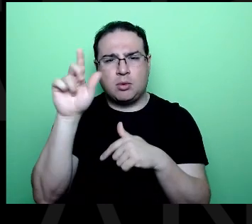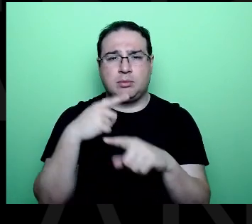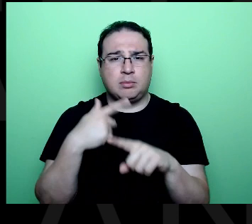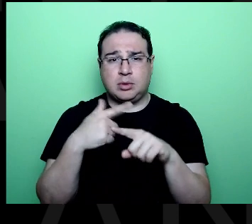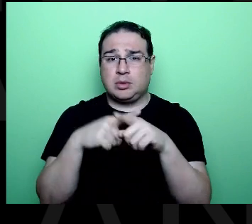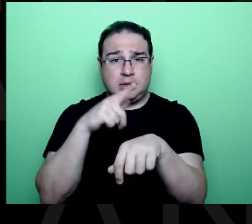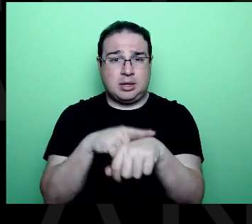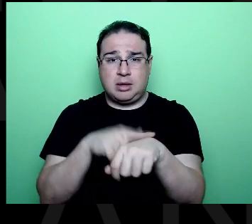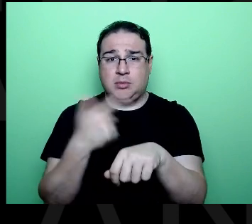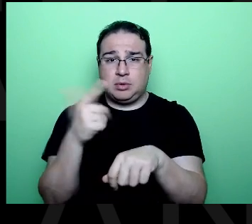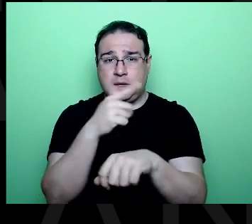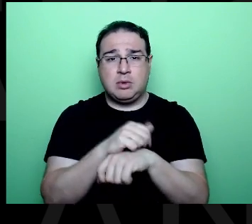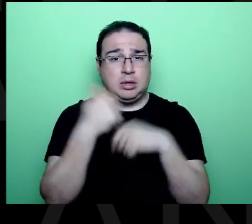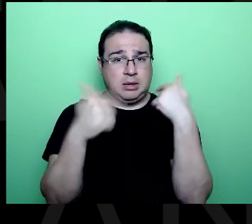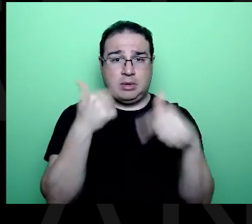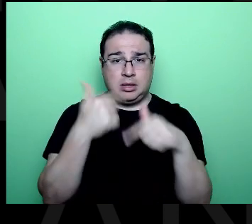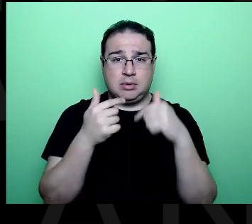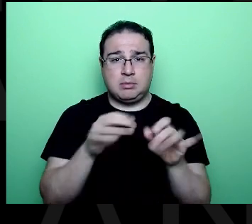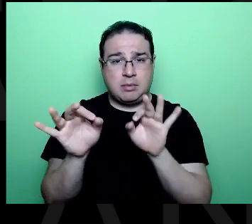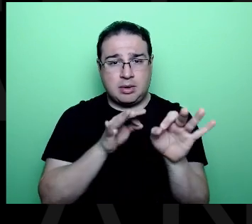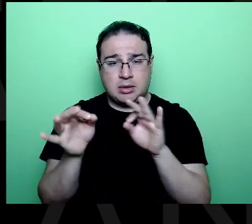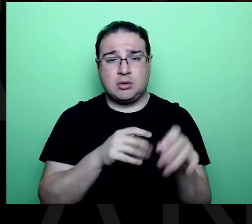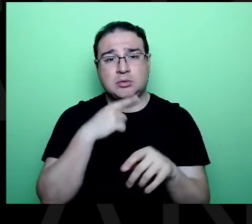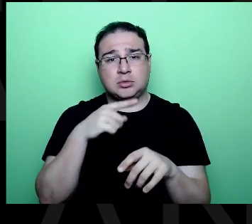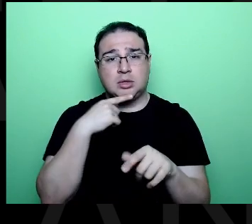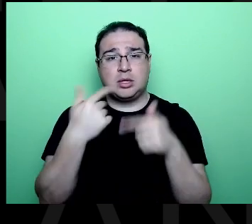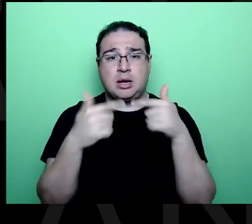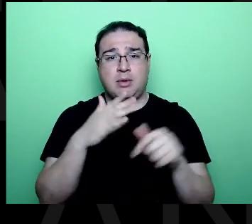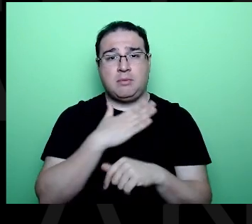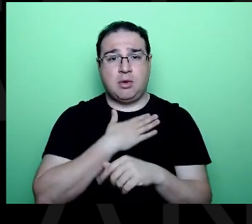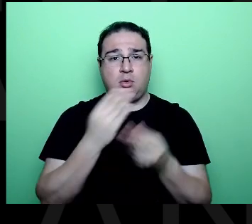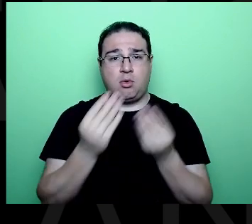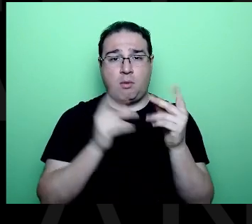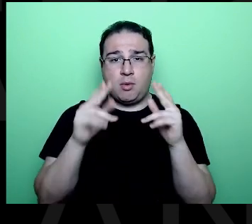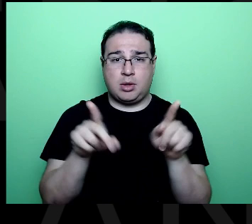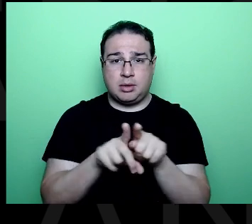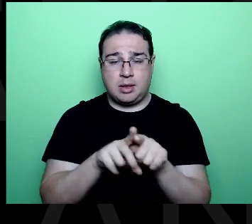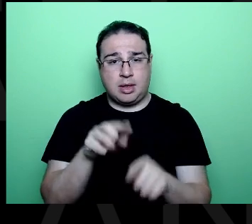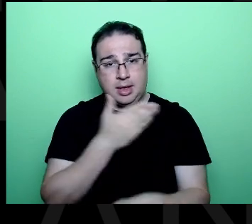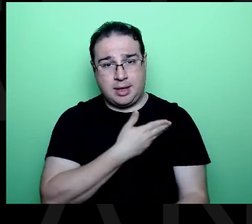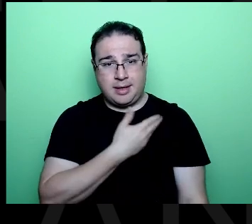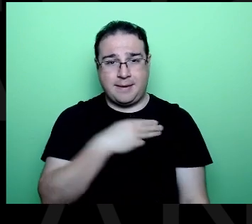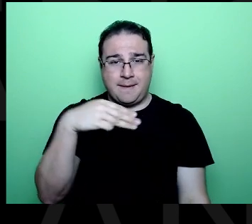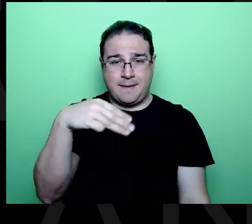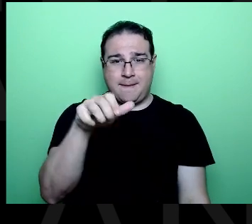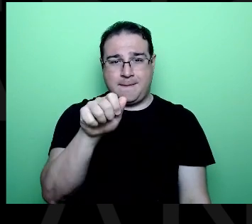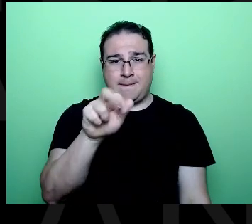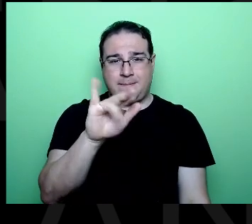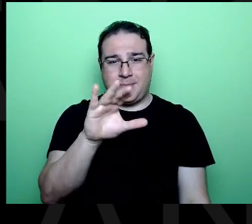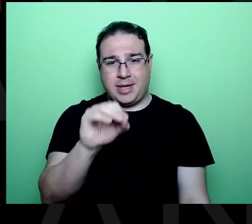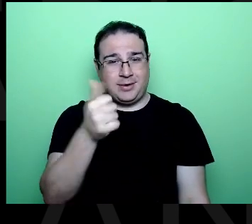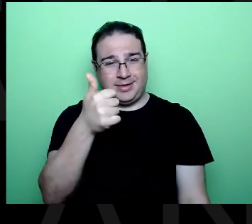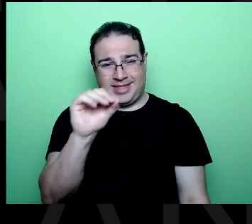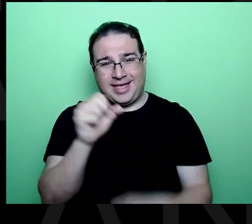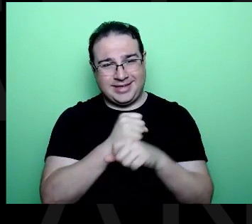Porque não tenho tempo. Se eu ficar trabalhando, fazendo freela, eu não termino meu trabalho. Aí eu vou ficar igual nosso amigo Mário Magalhães, 10